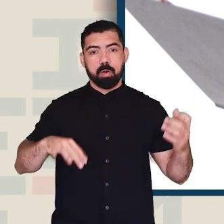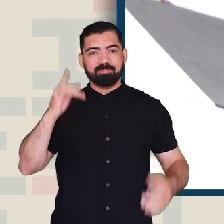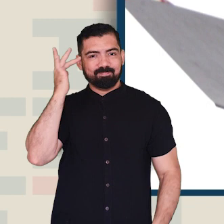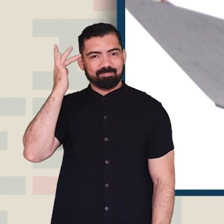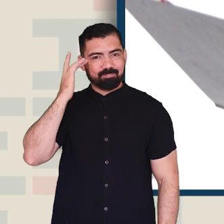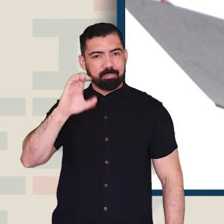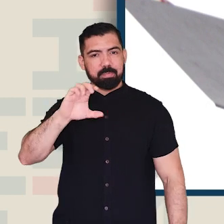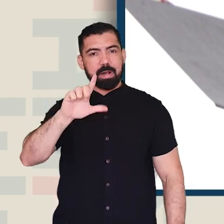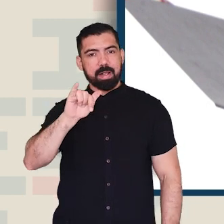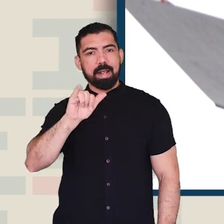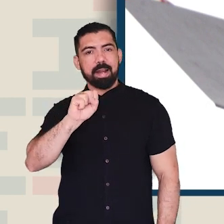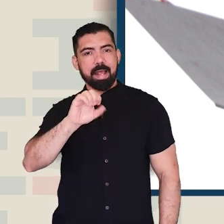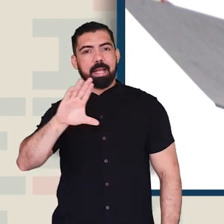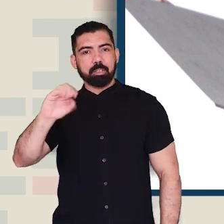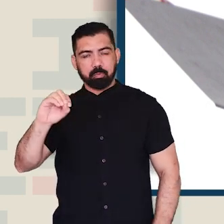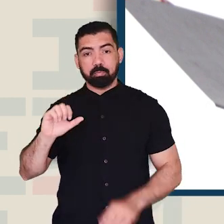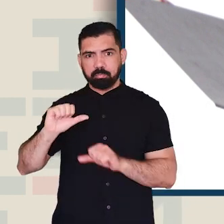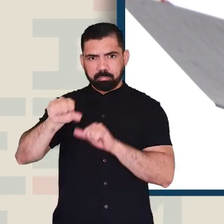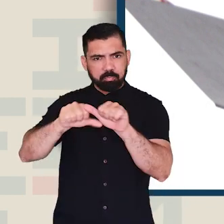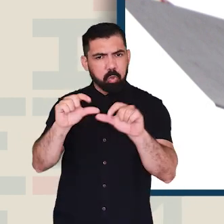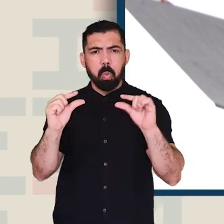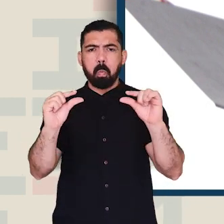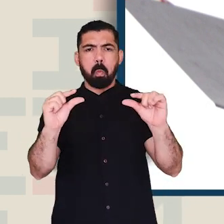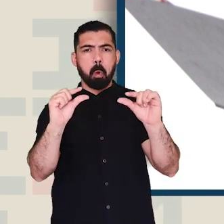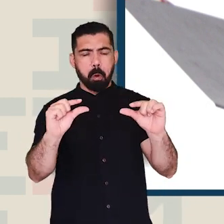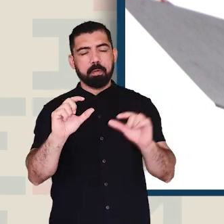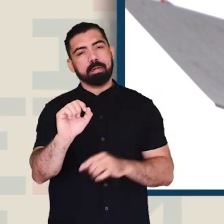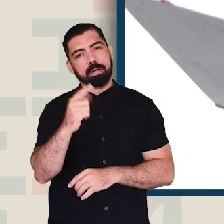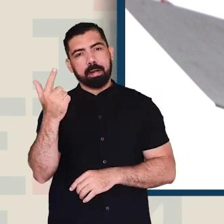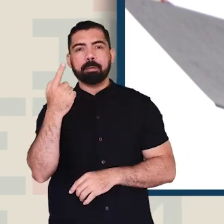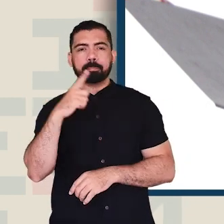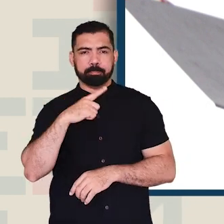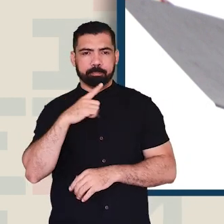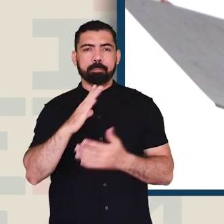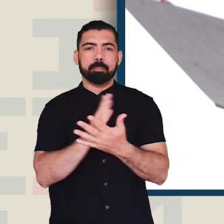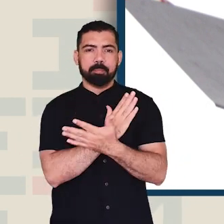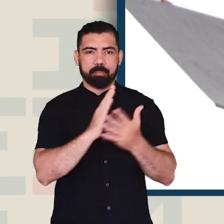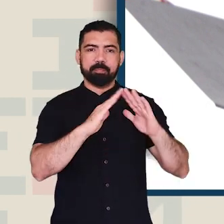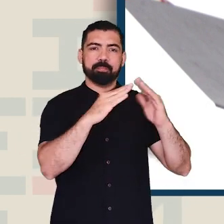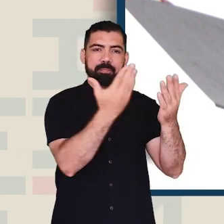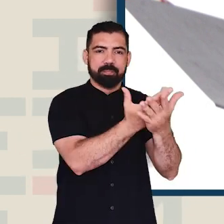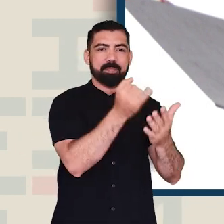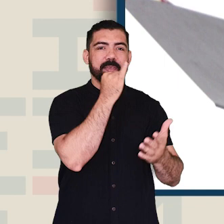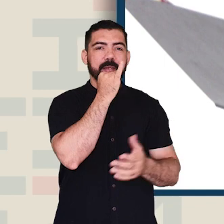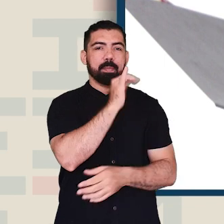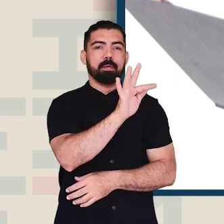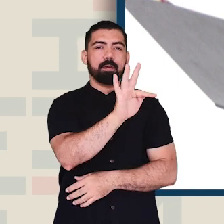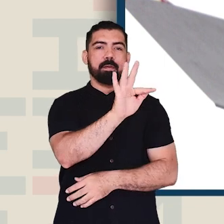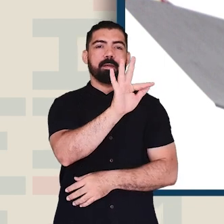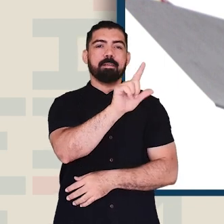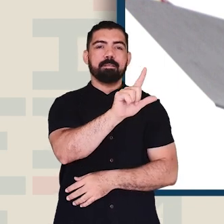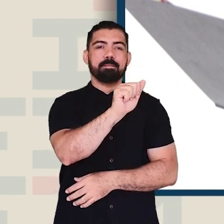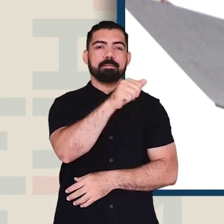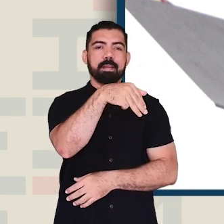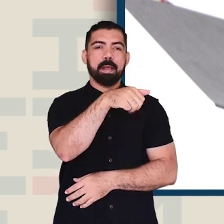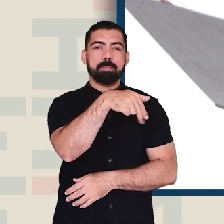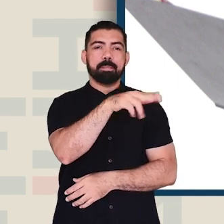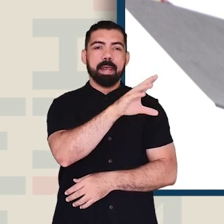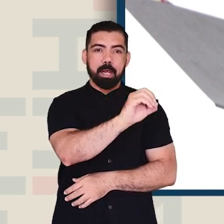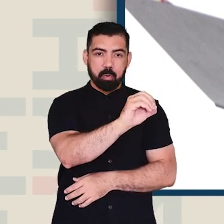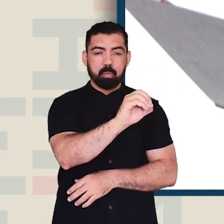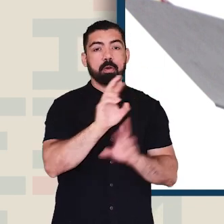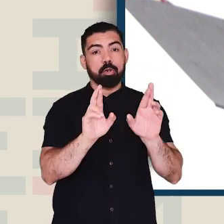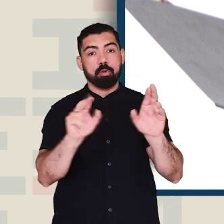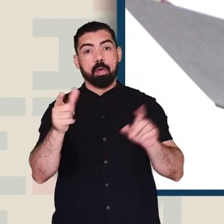mudou muito pouco, né? Claro que a gente tem algumas escolas, como a escola flamenca, que diverge um pouco da